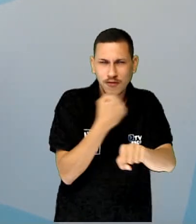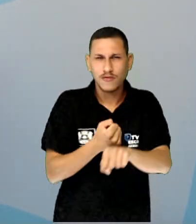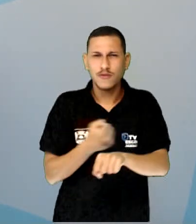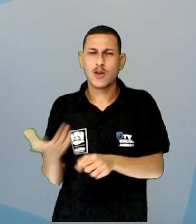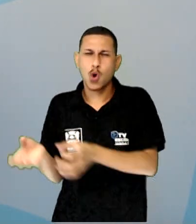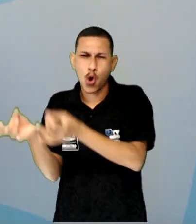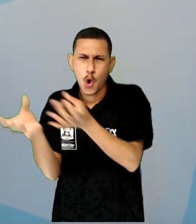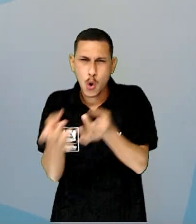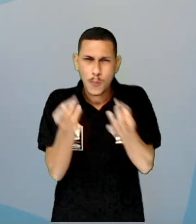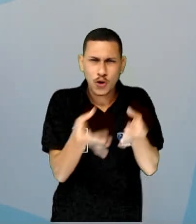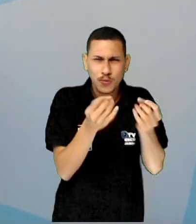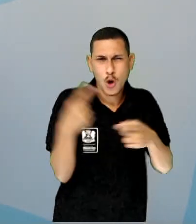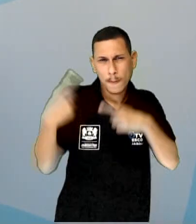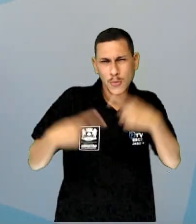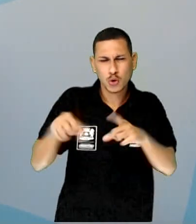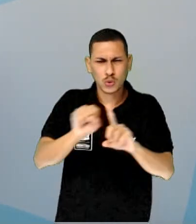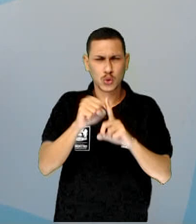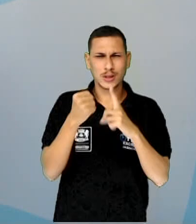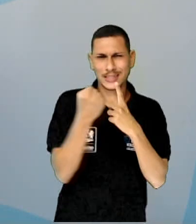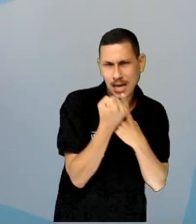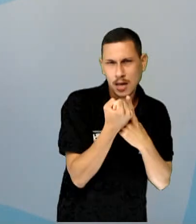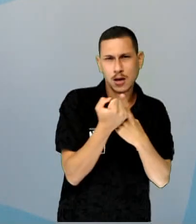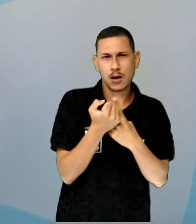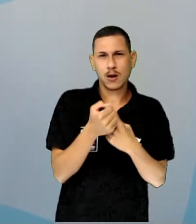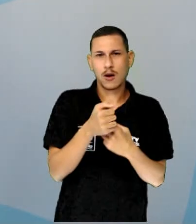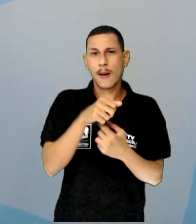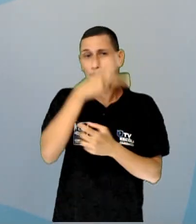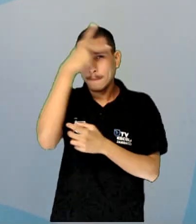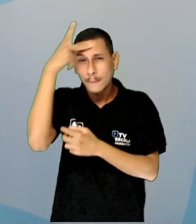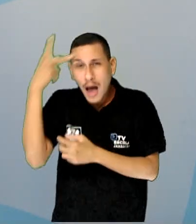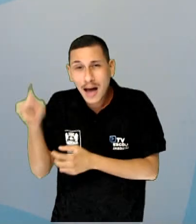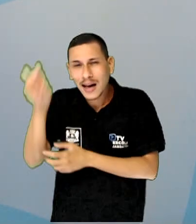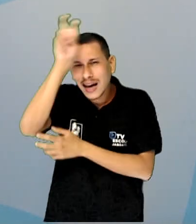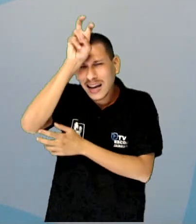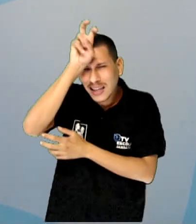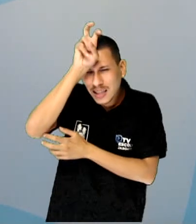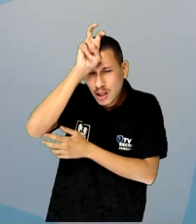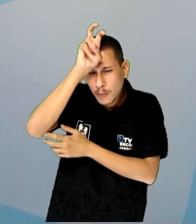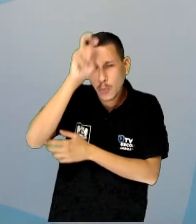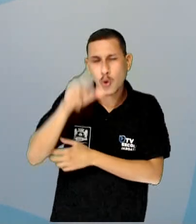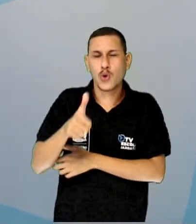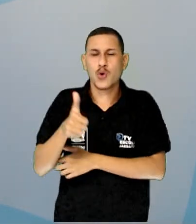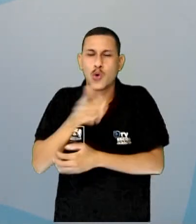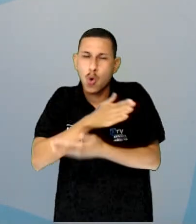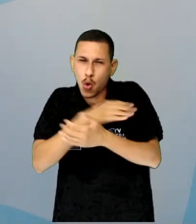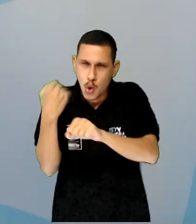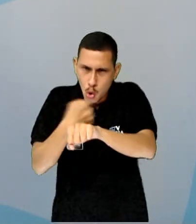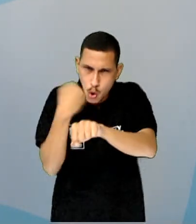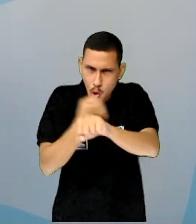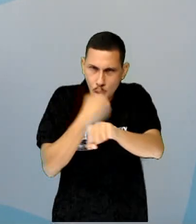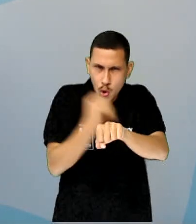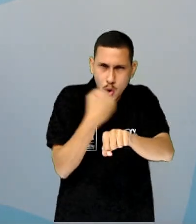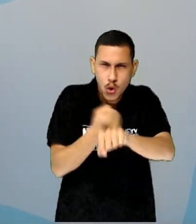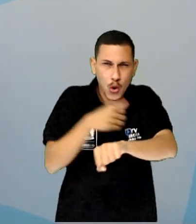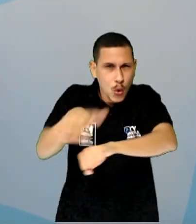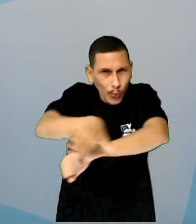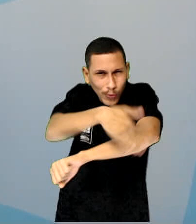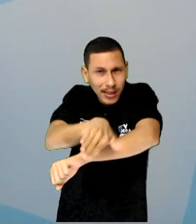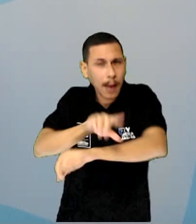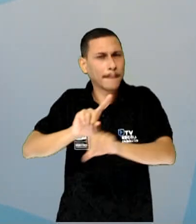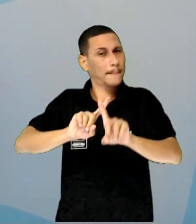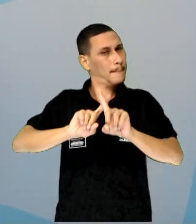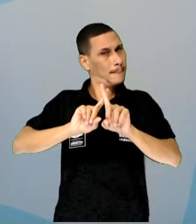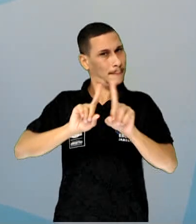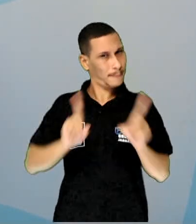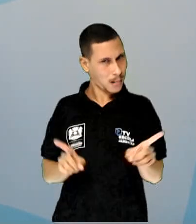comercial, político-social. Os egípcios foram os primeiros a construir as estradas, mas quem se destacou nessa época